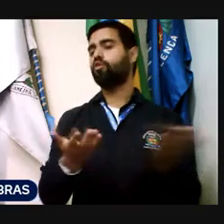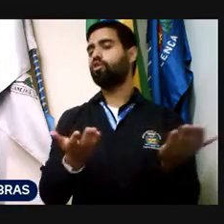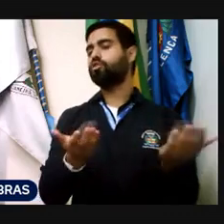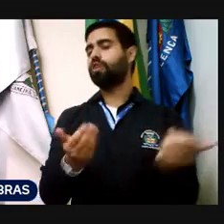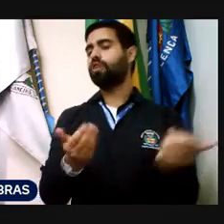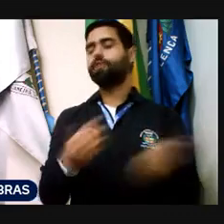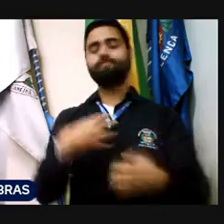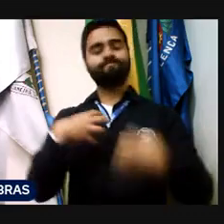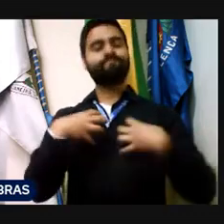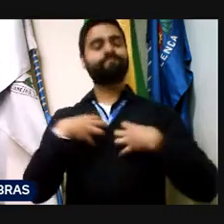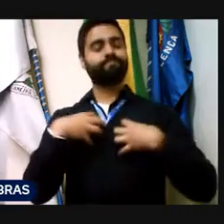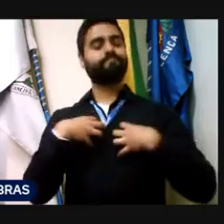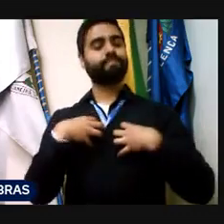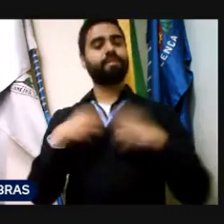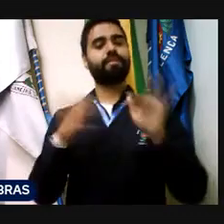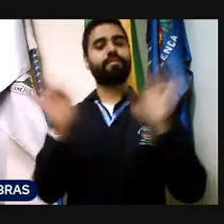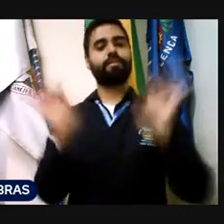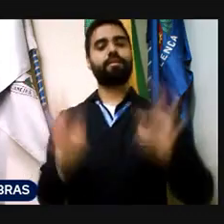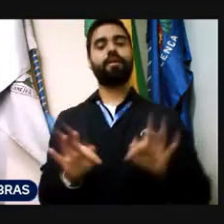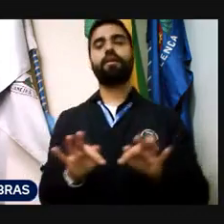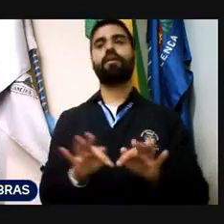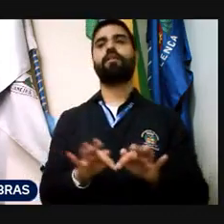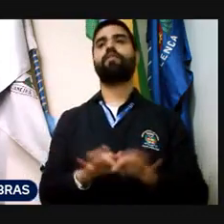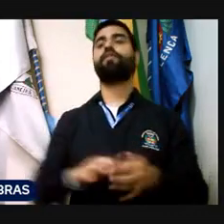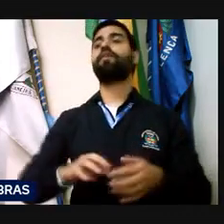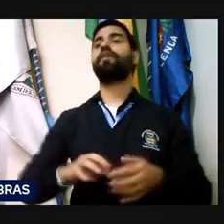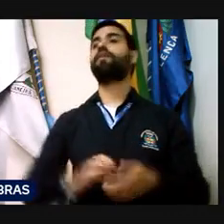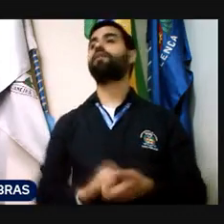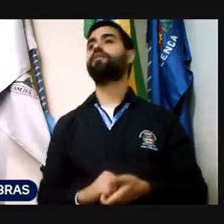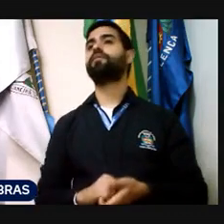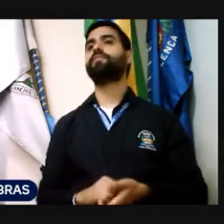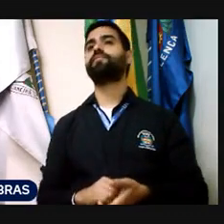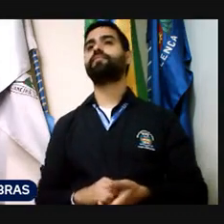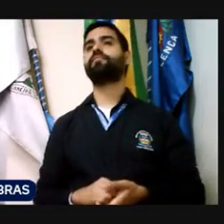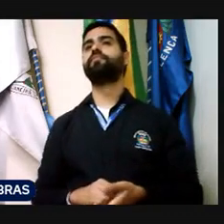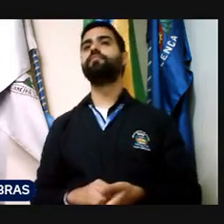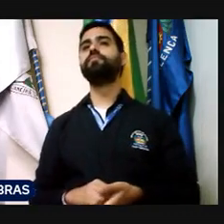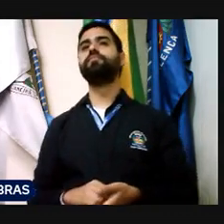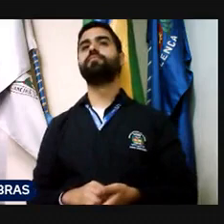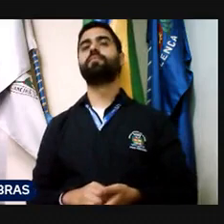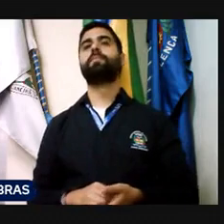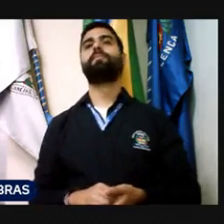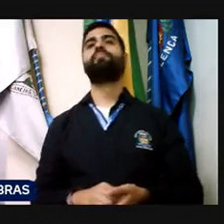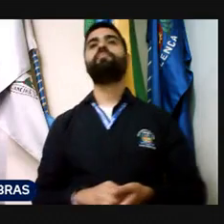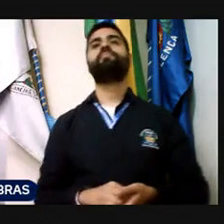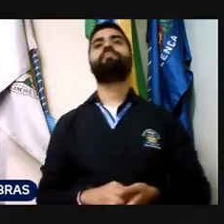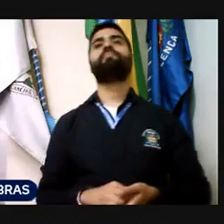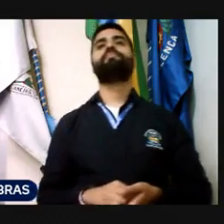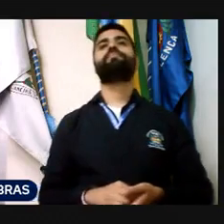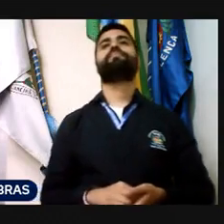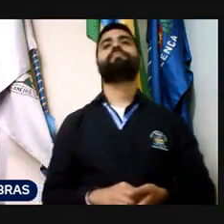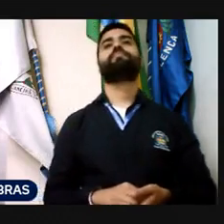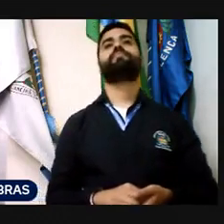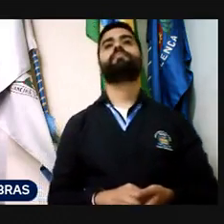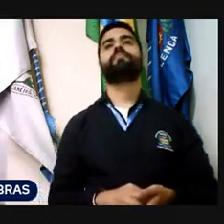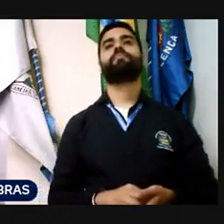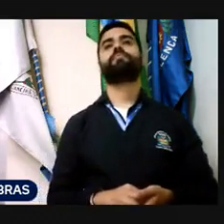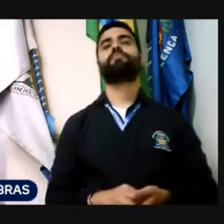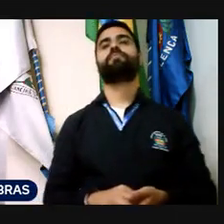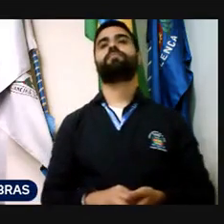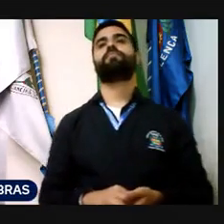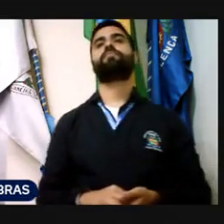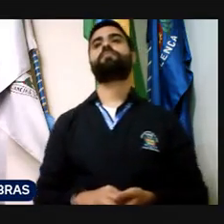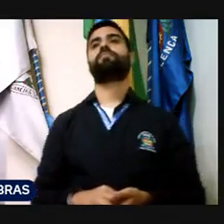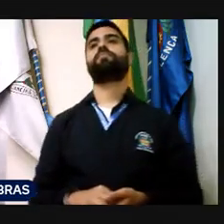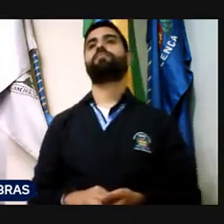muito, muito, muito felizes com essa oportunidade que nós tivemos lá. Queria também aqui parabenizar